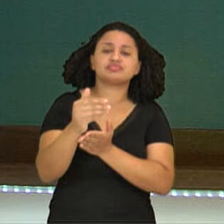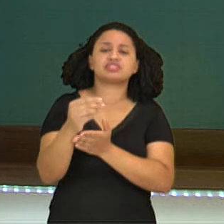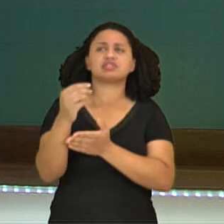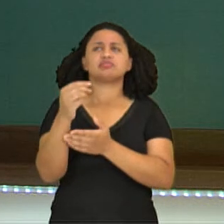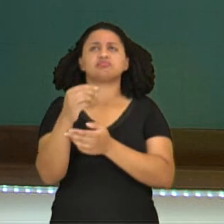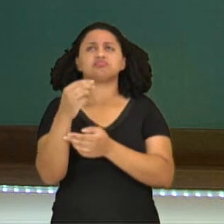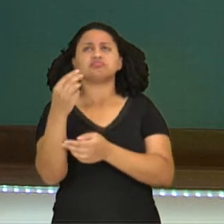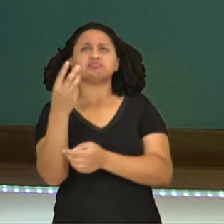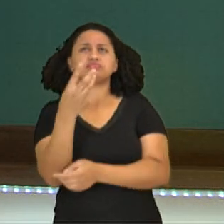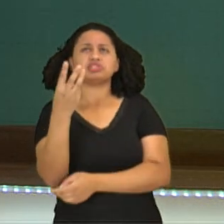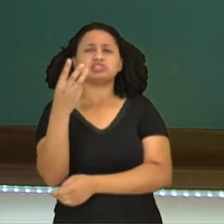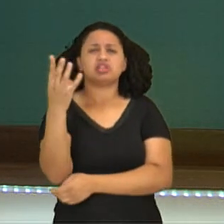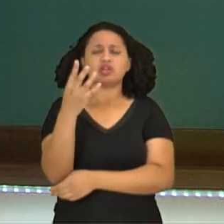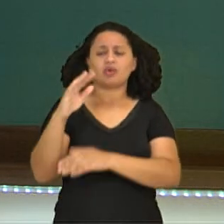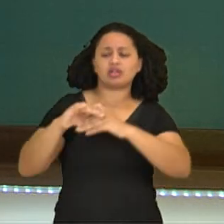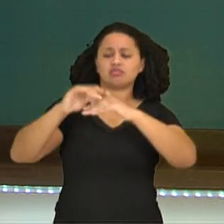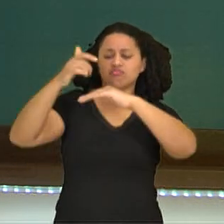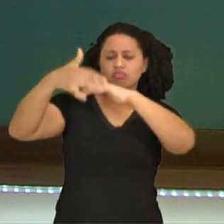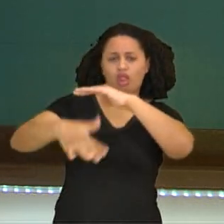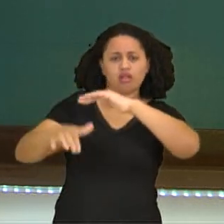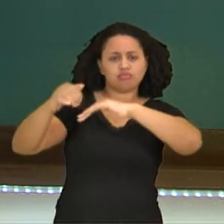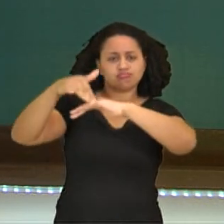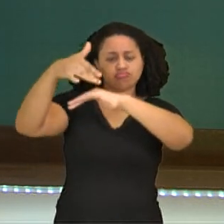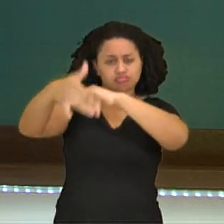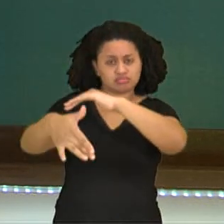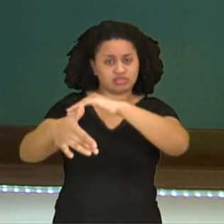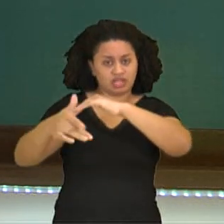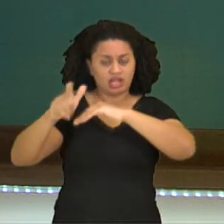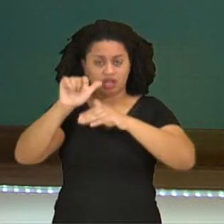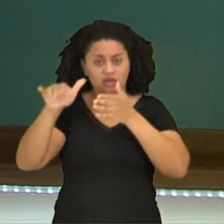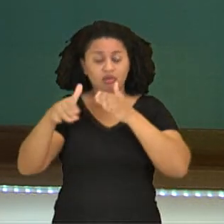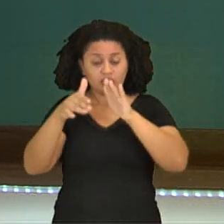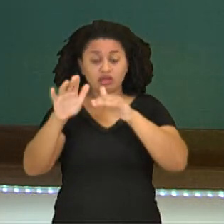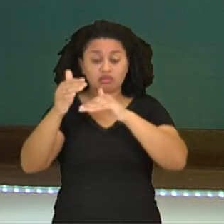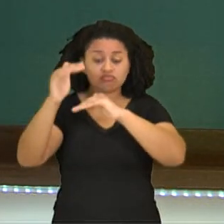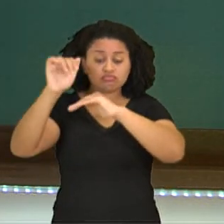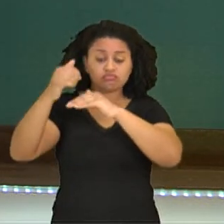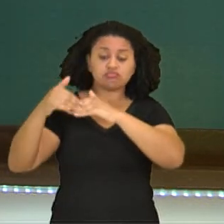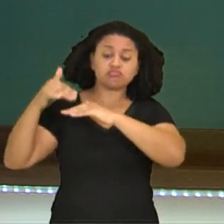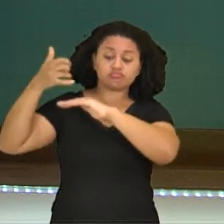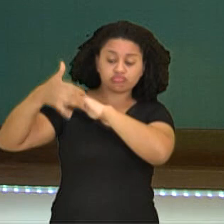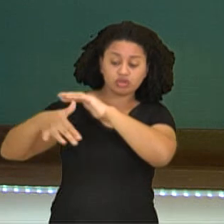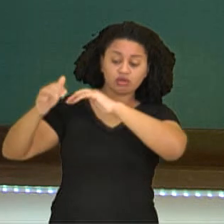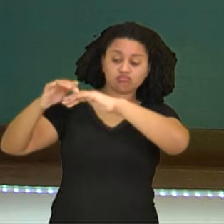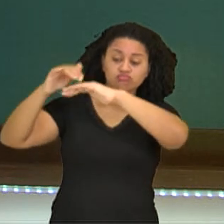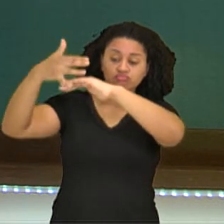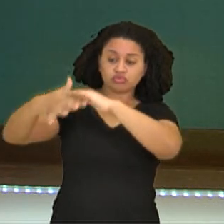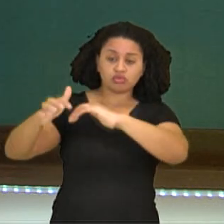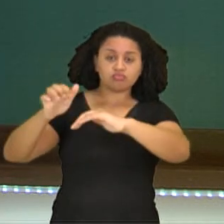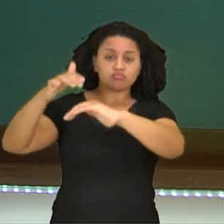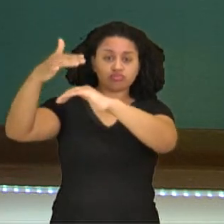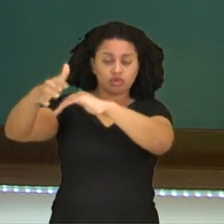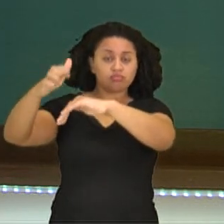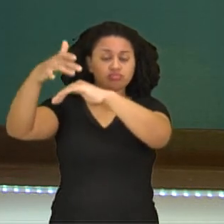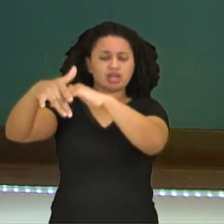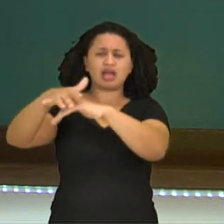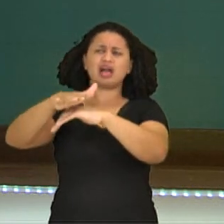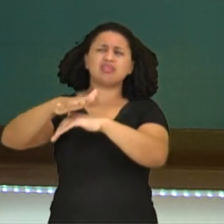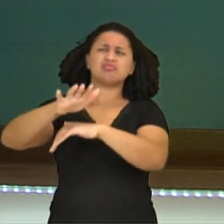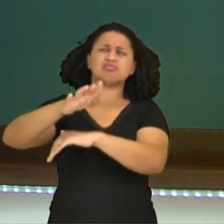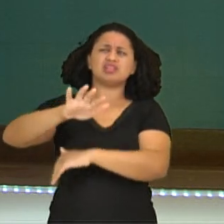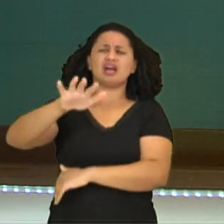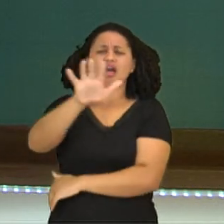quarta cataratas, Rio Nilo dividido também por cataratas, começa o Reino Kush. Seria uma espécie de região sul do Rio Nilo,